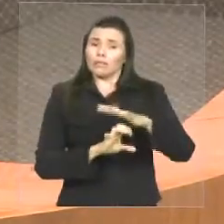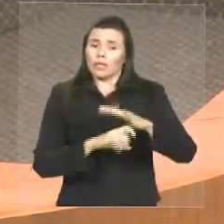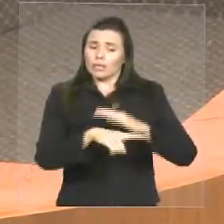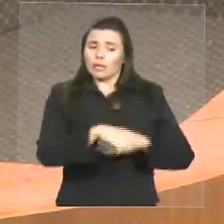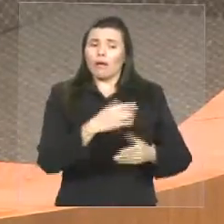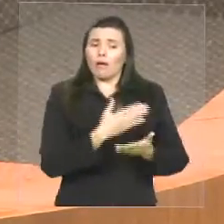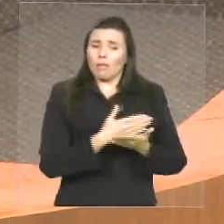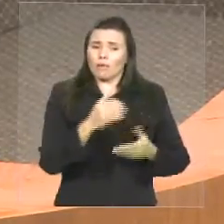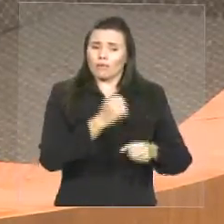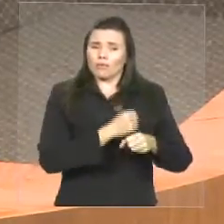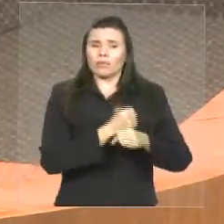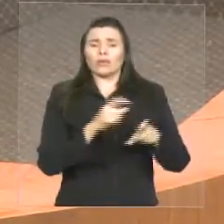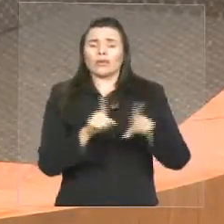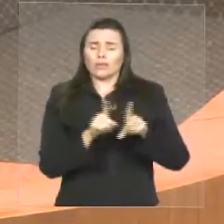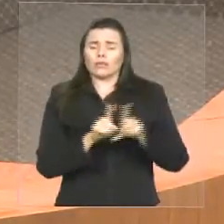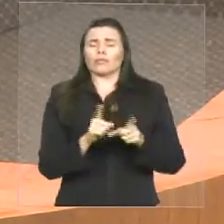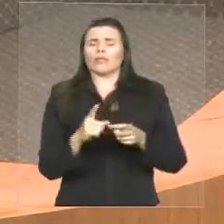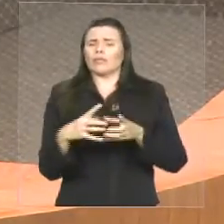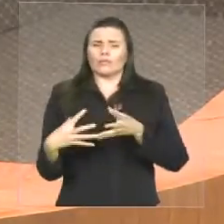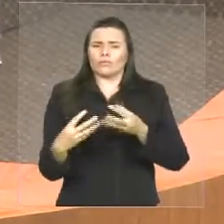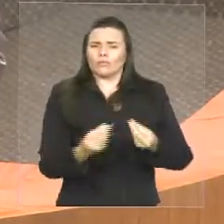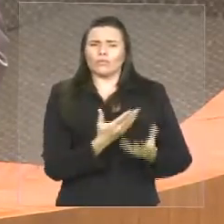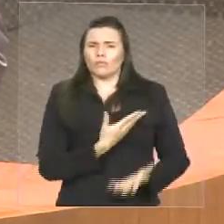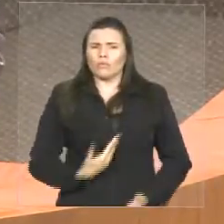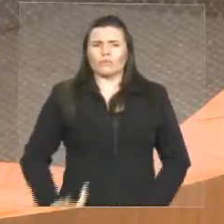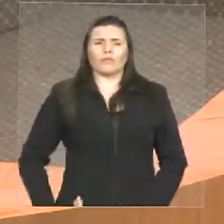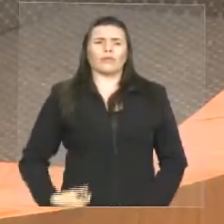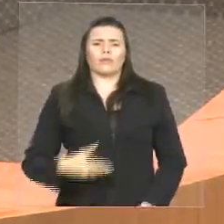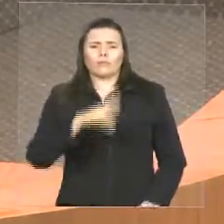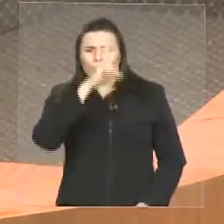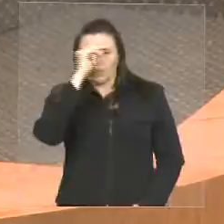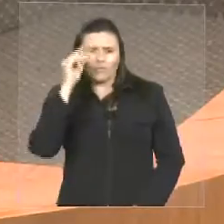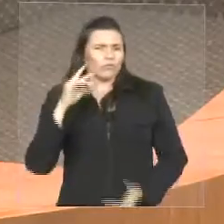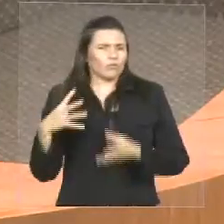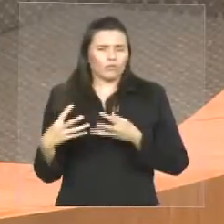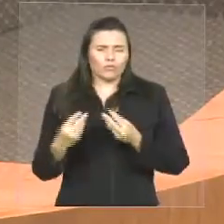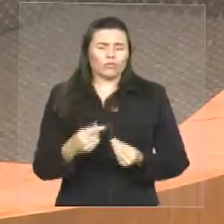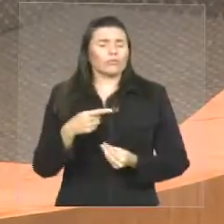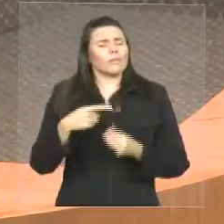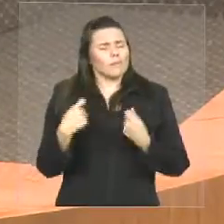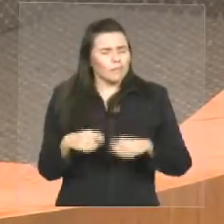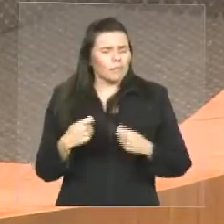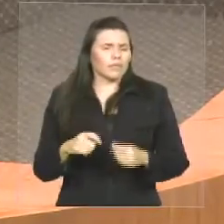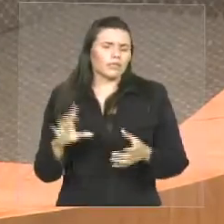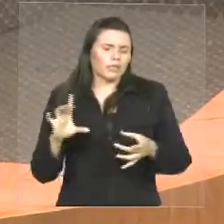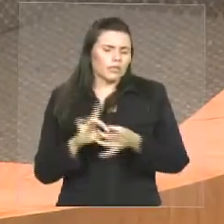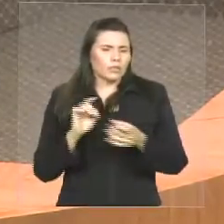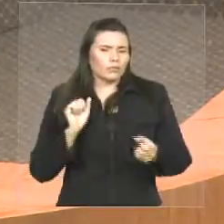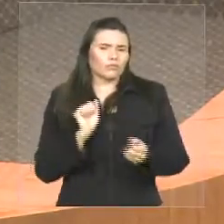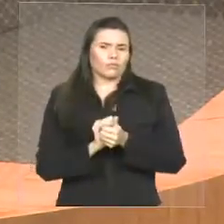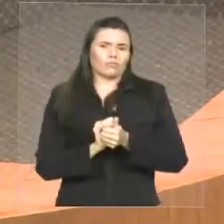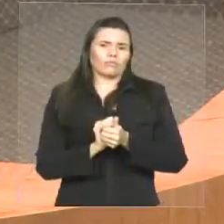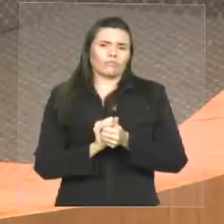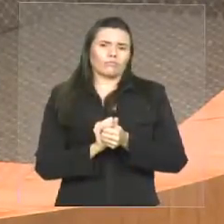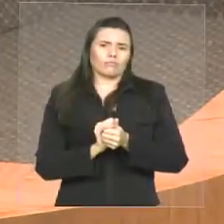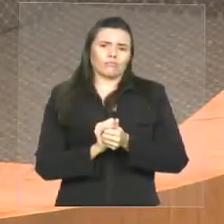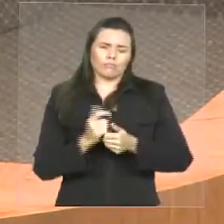fim de que essa obra se conclua em tempo hábil e de maneira satisfatória. Quero também